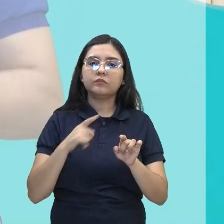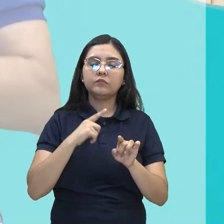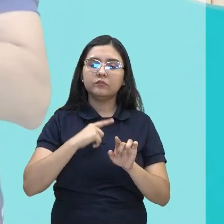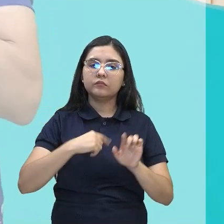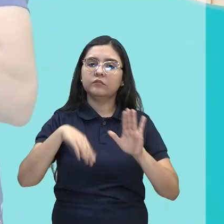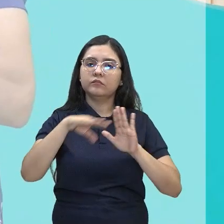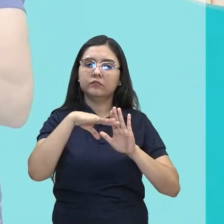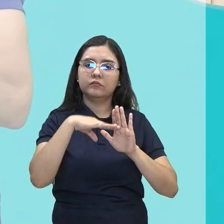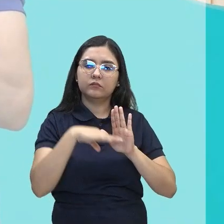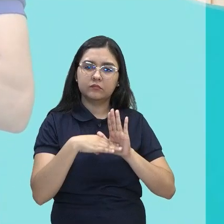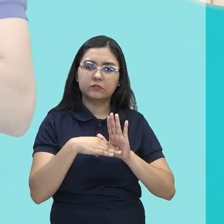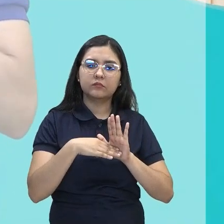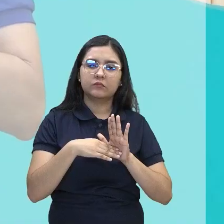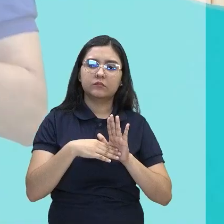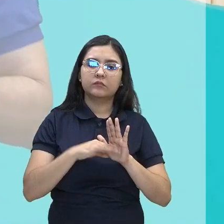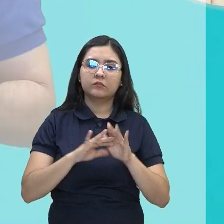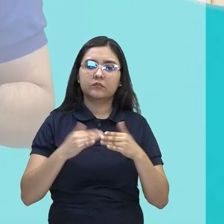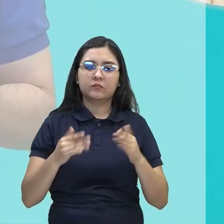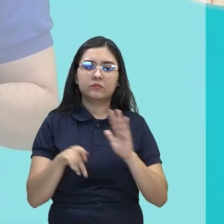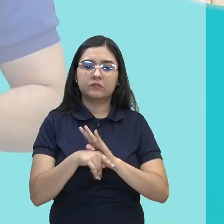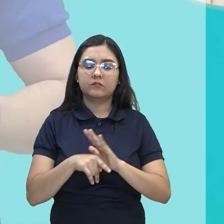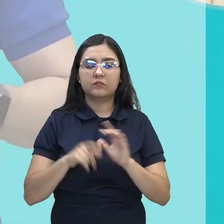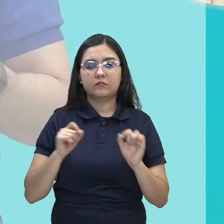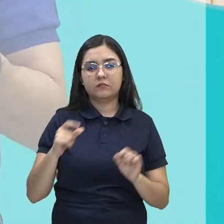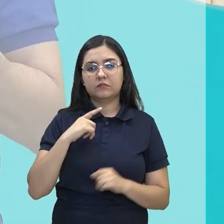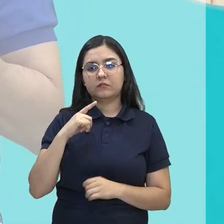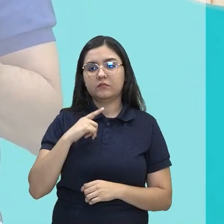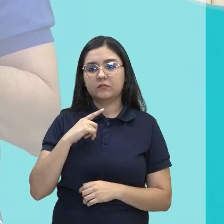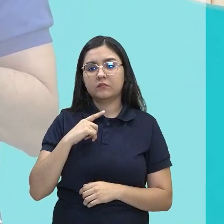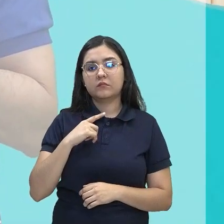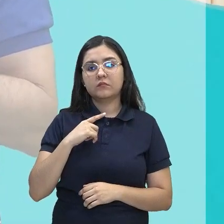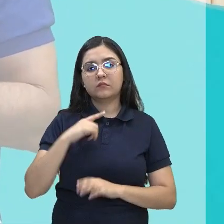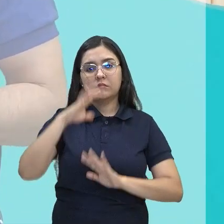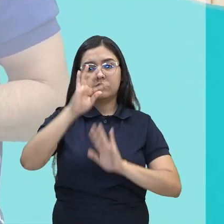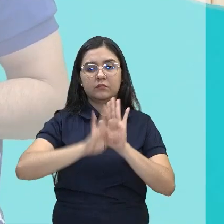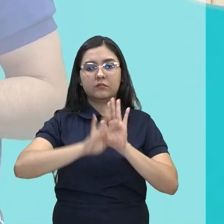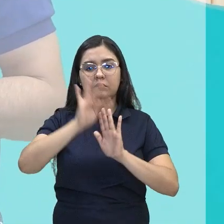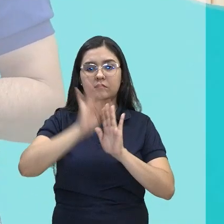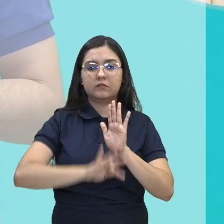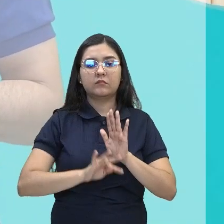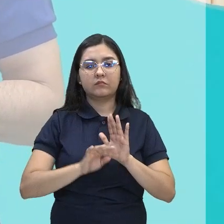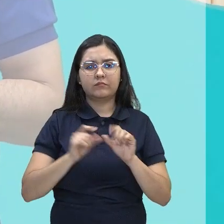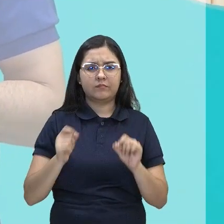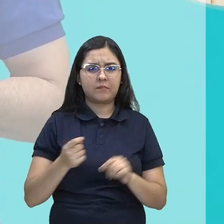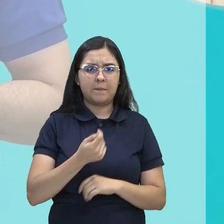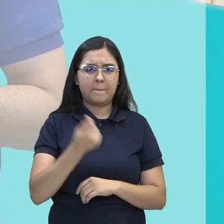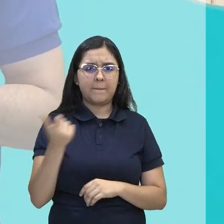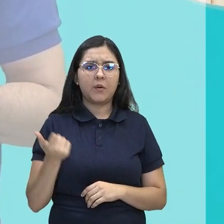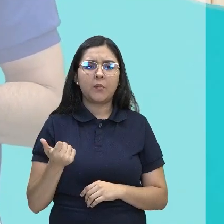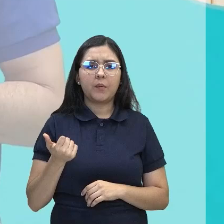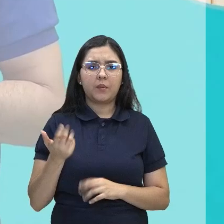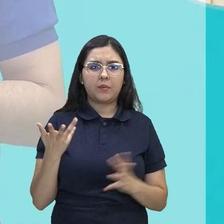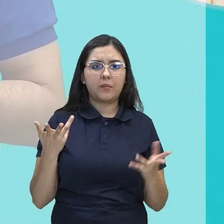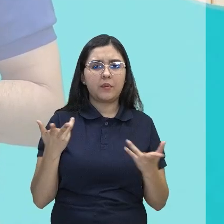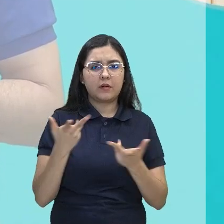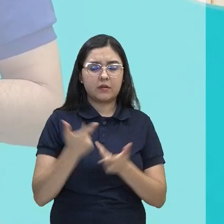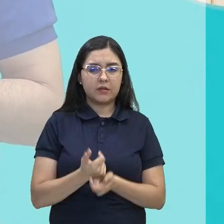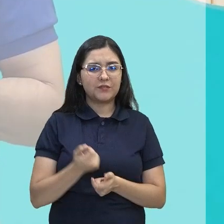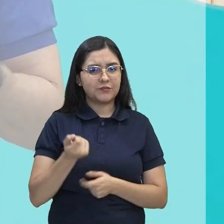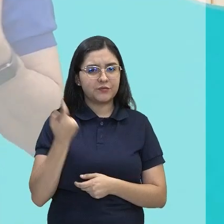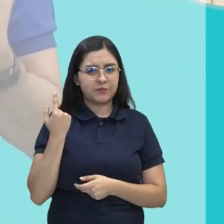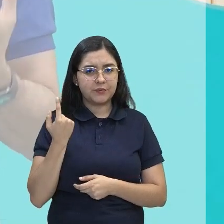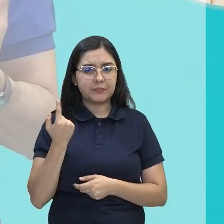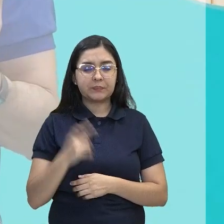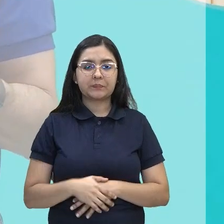padrão que é esperado da poesia ou do poema, então nós temos um texto de baixa qualidade, né? Isso causa estranheza,